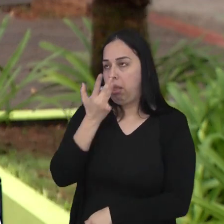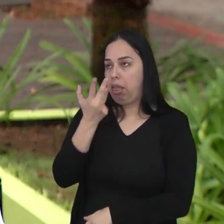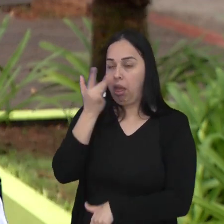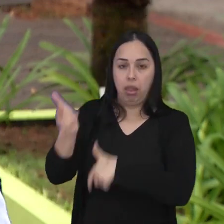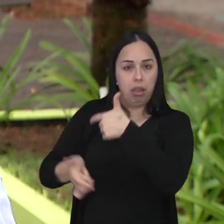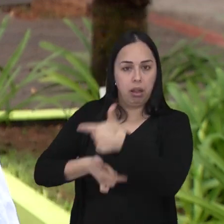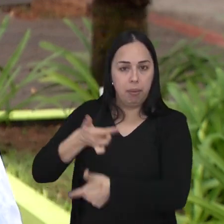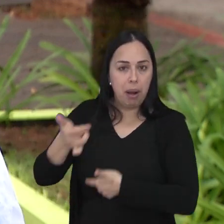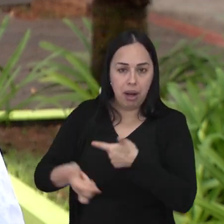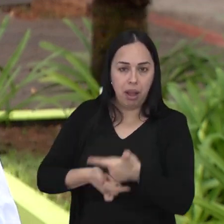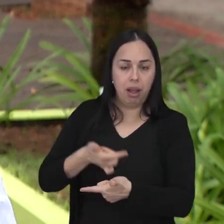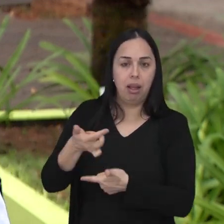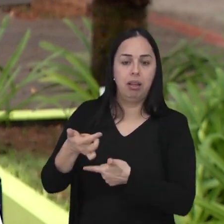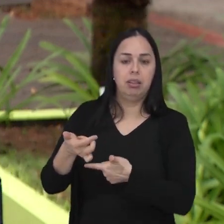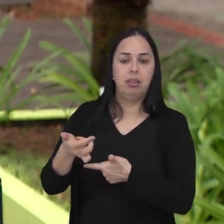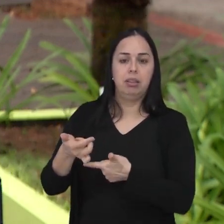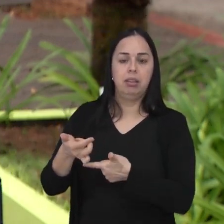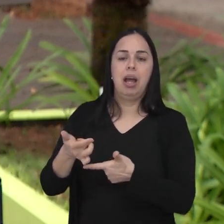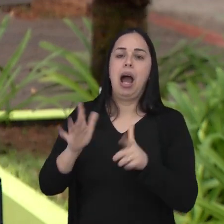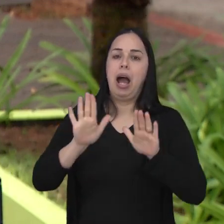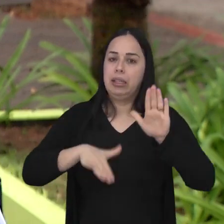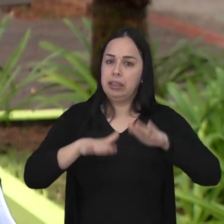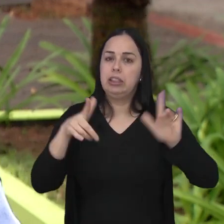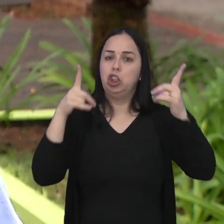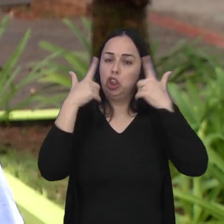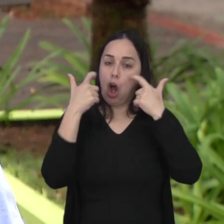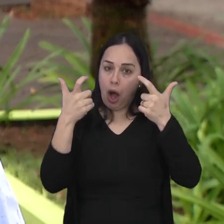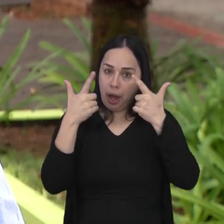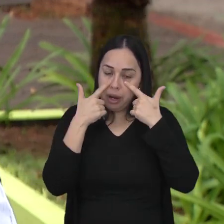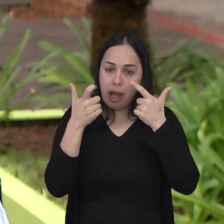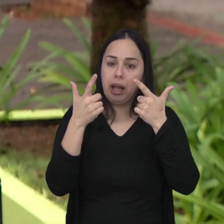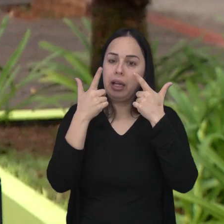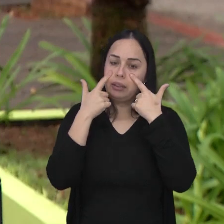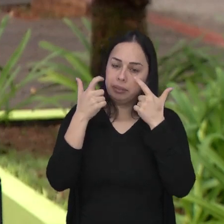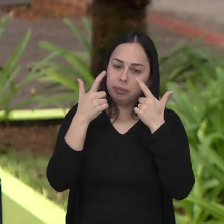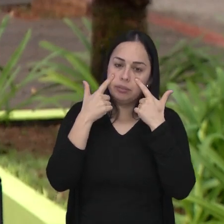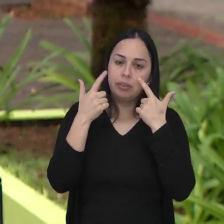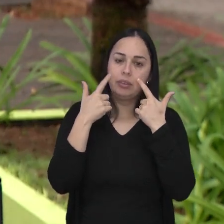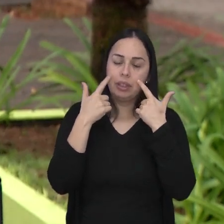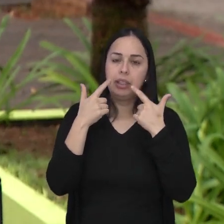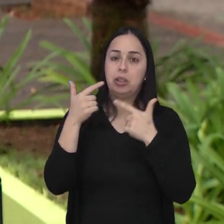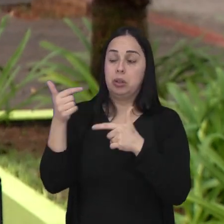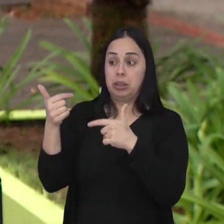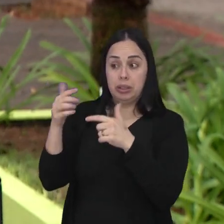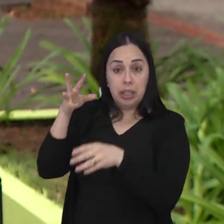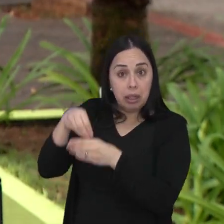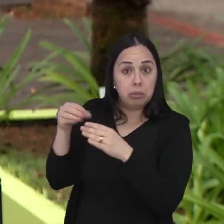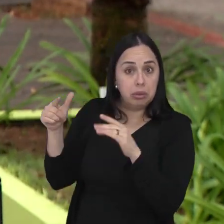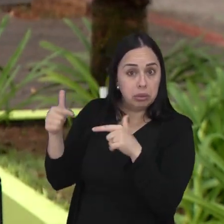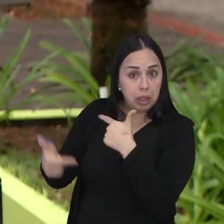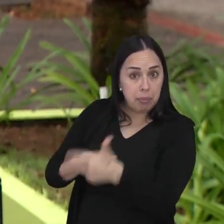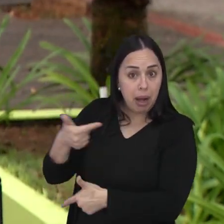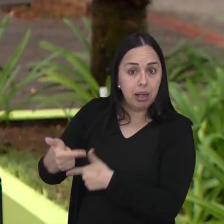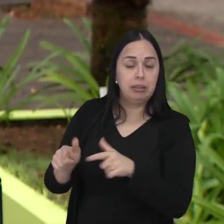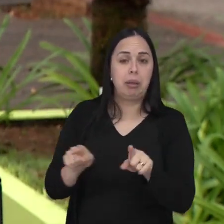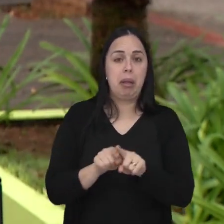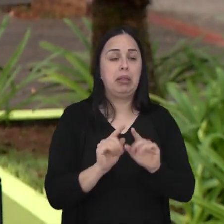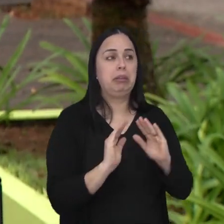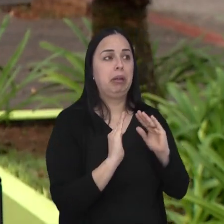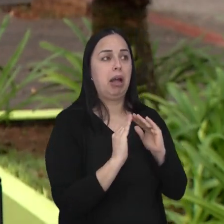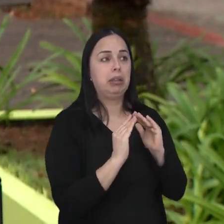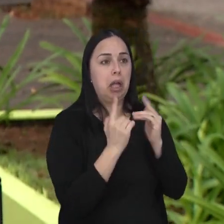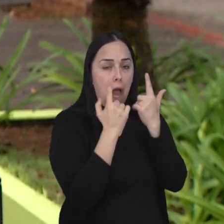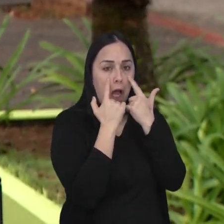um pesar. E trabalhar, às vezes a gente tinha crise de choro, né? Tanto no trabalho